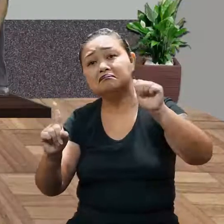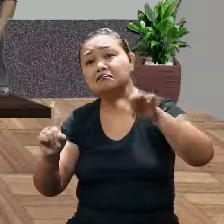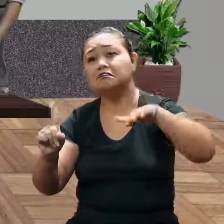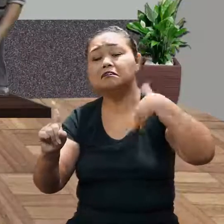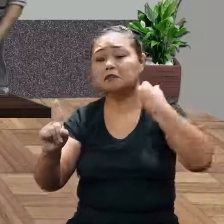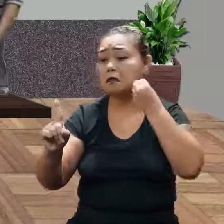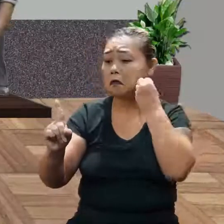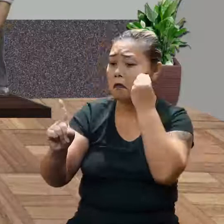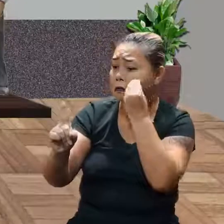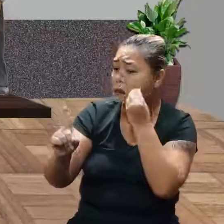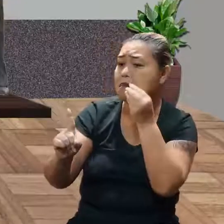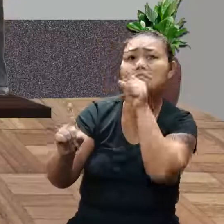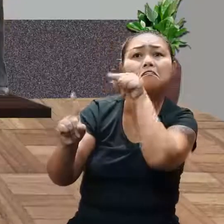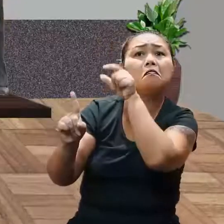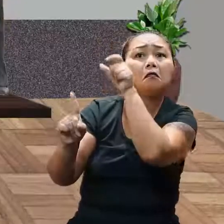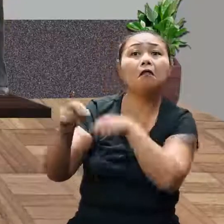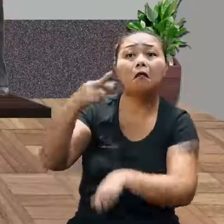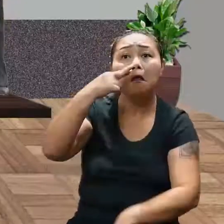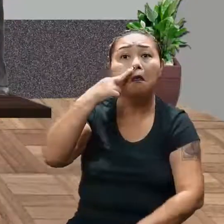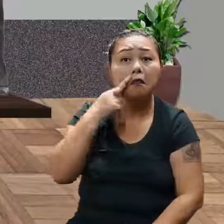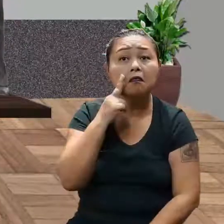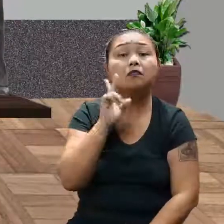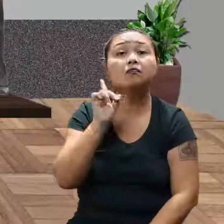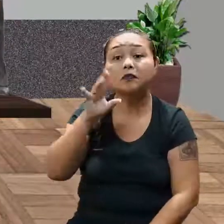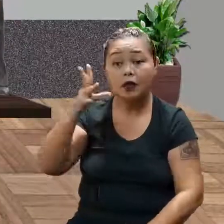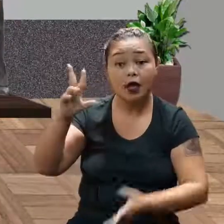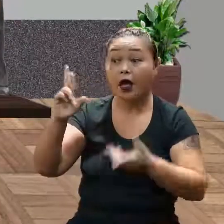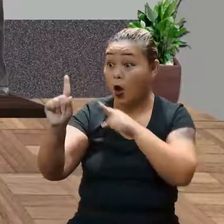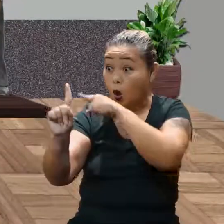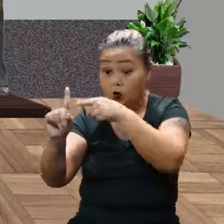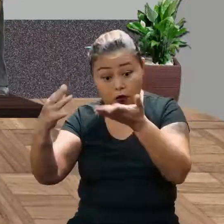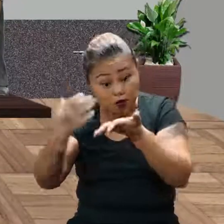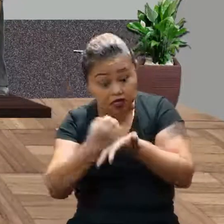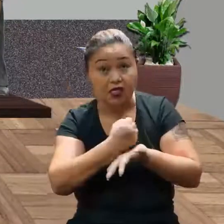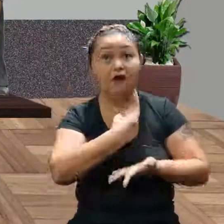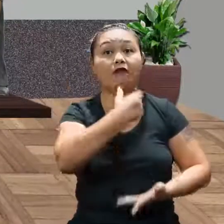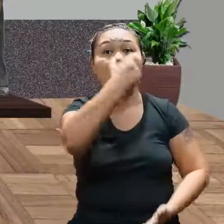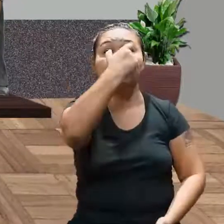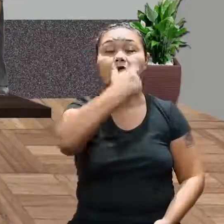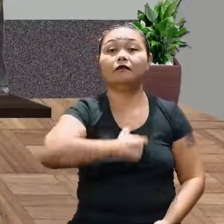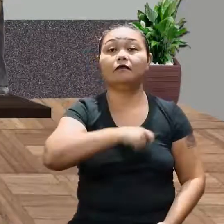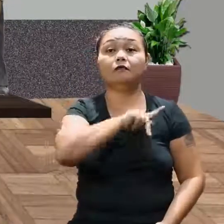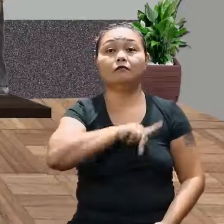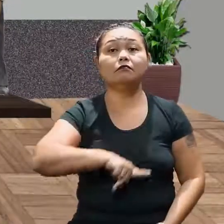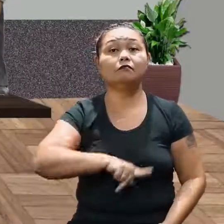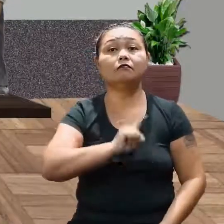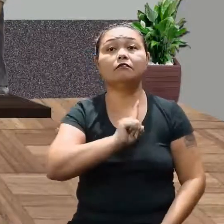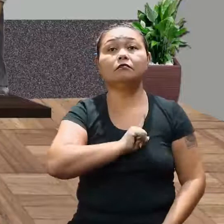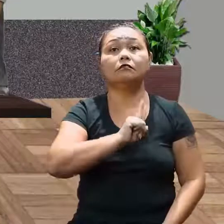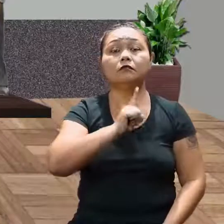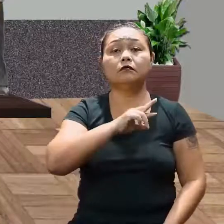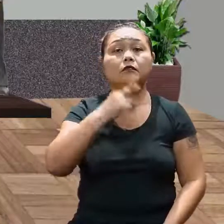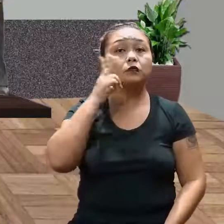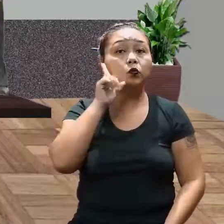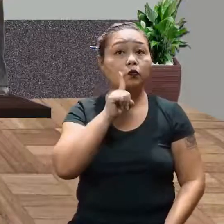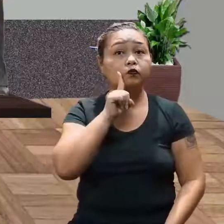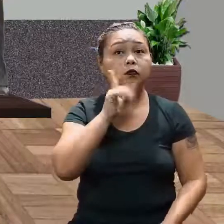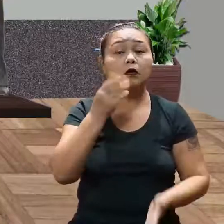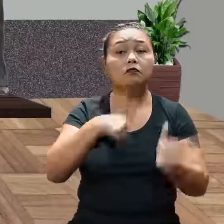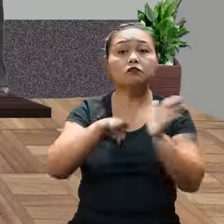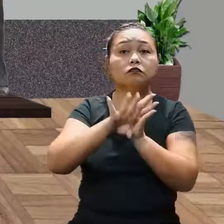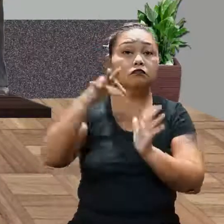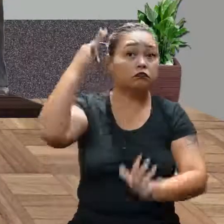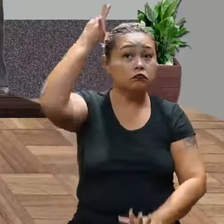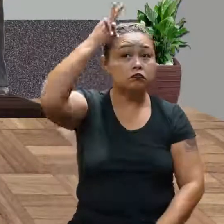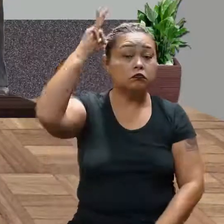a vivência de Rondon, que lhe salva a vida. Lhe salva a vida. Roosevelt chega aqui em Santo Antônio